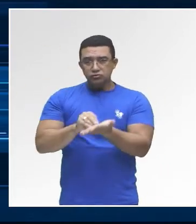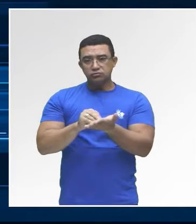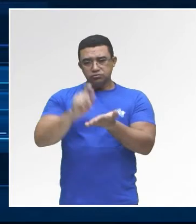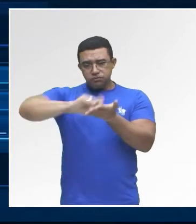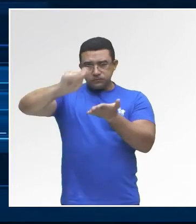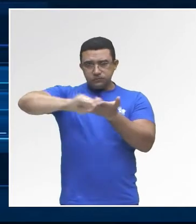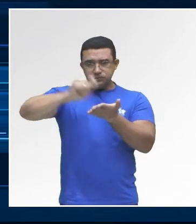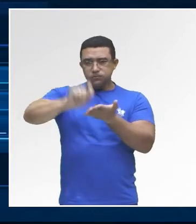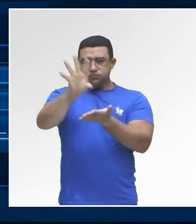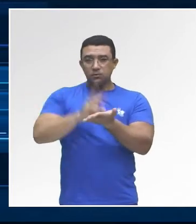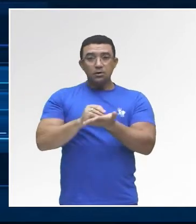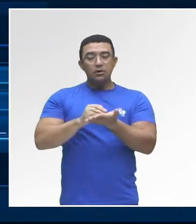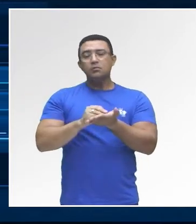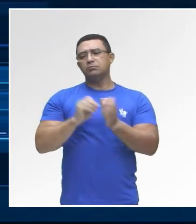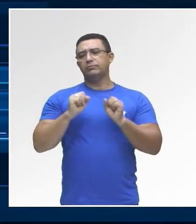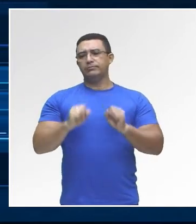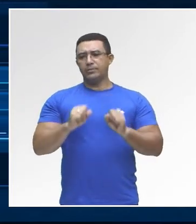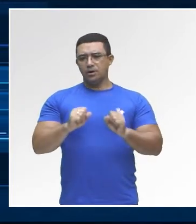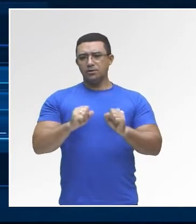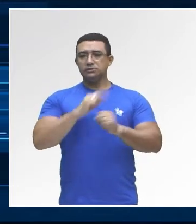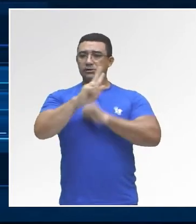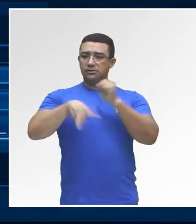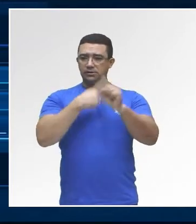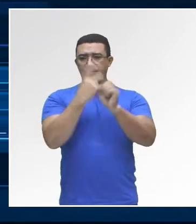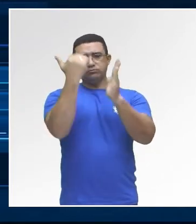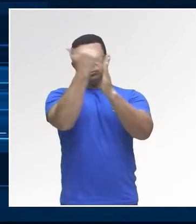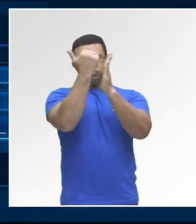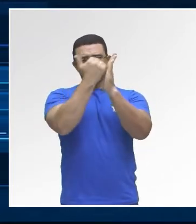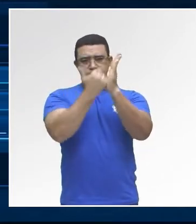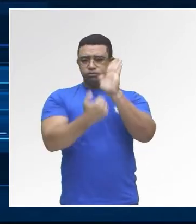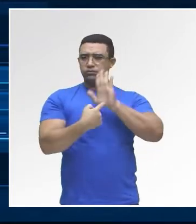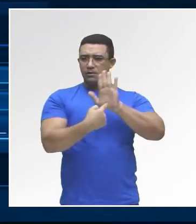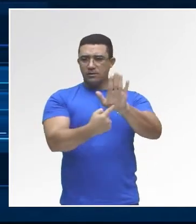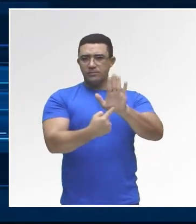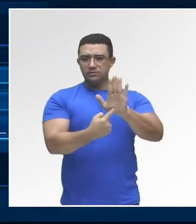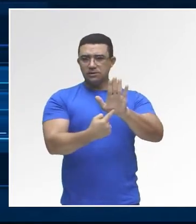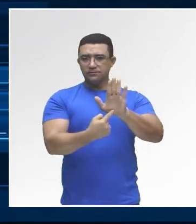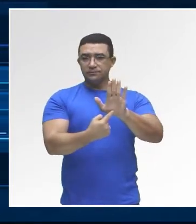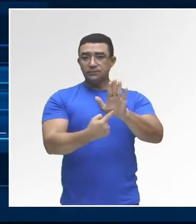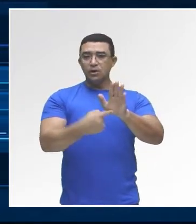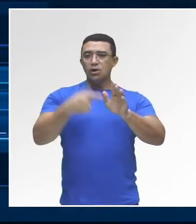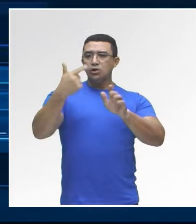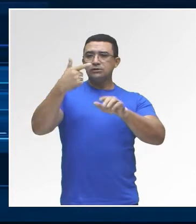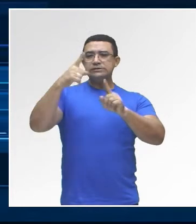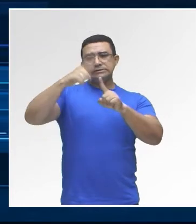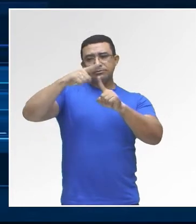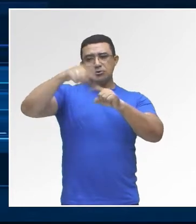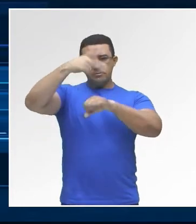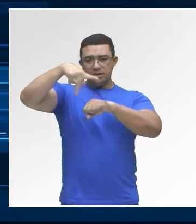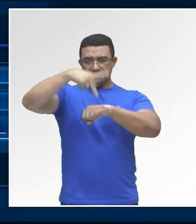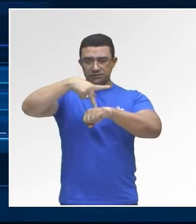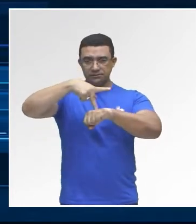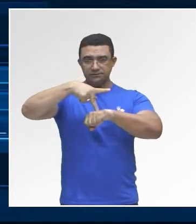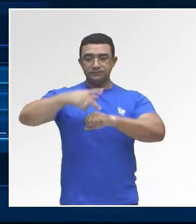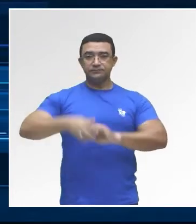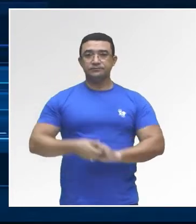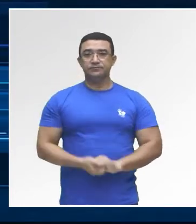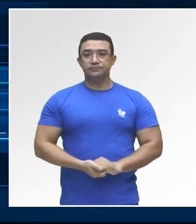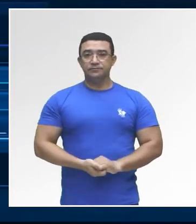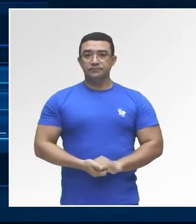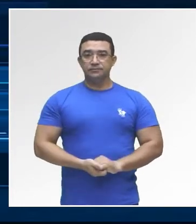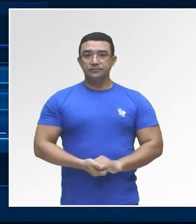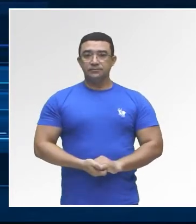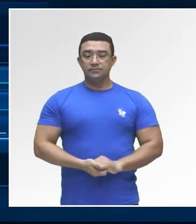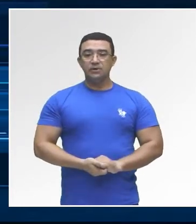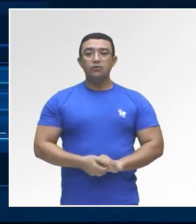pequena lista e depois lá na frente a gente continua com mais uma outra lista de países e suas nacionalidades. Vocês vão acompanhar